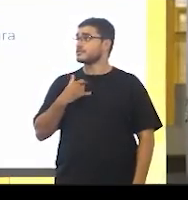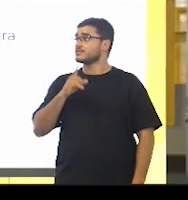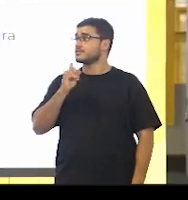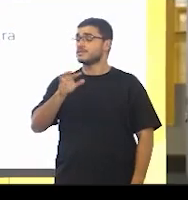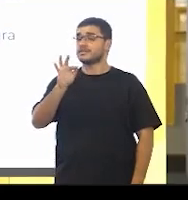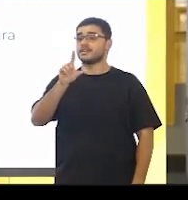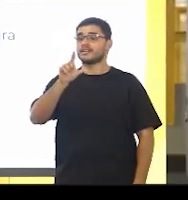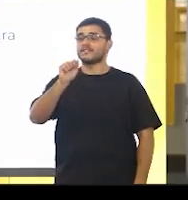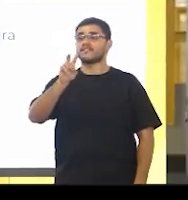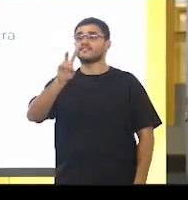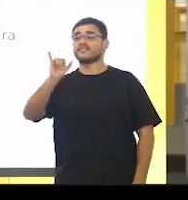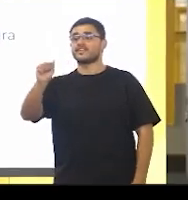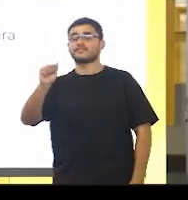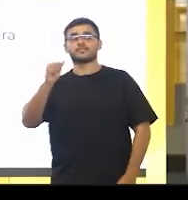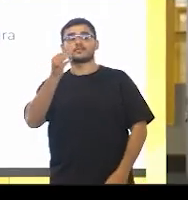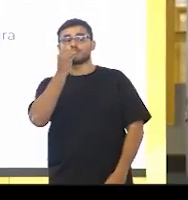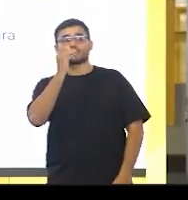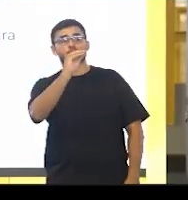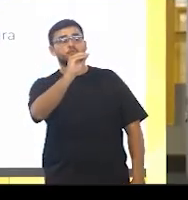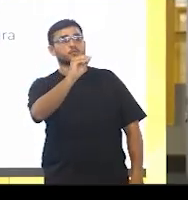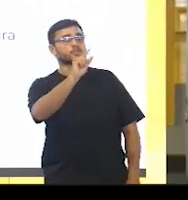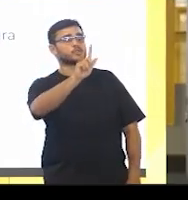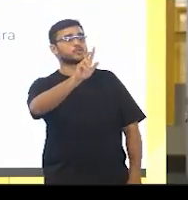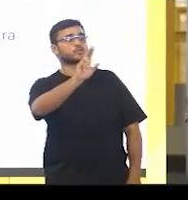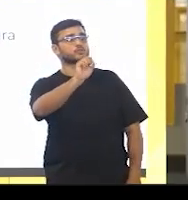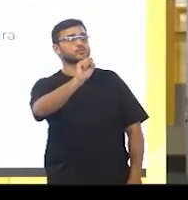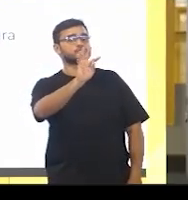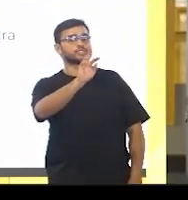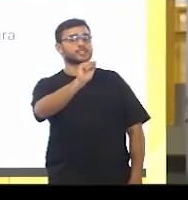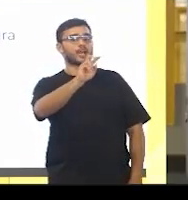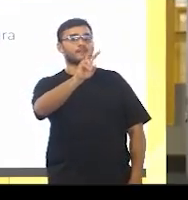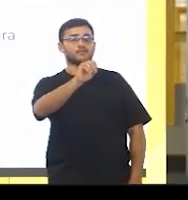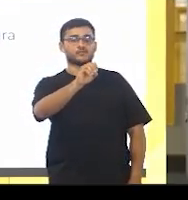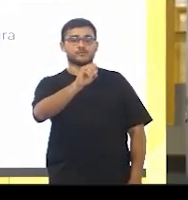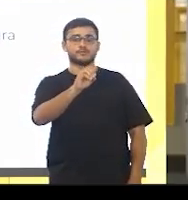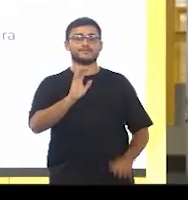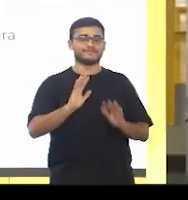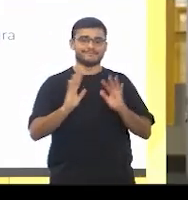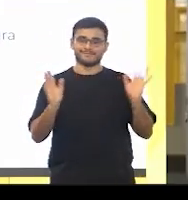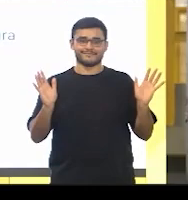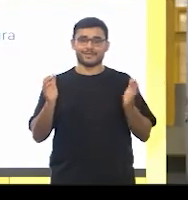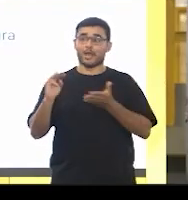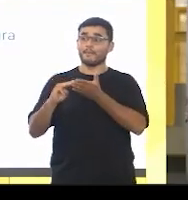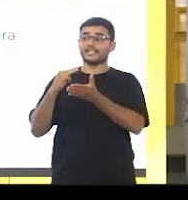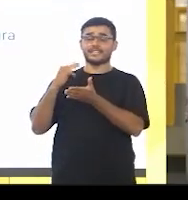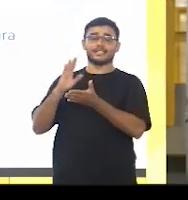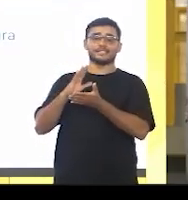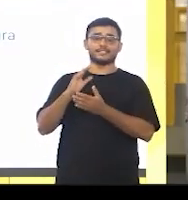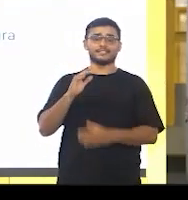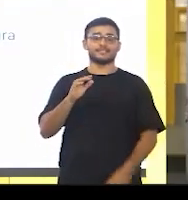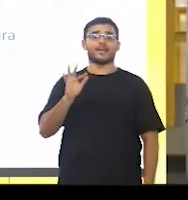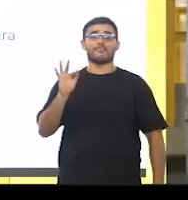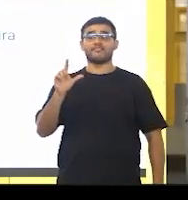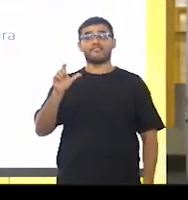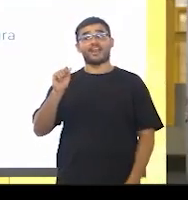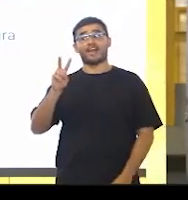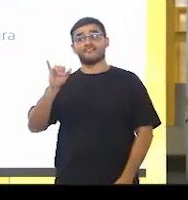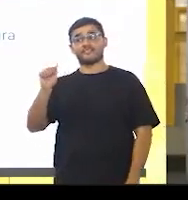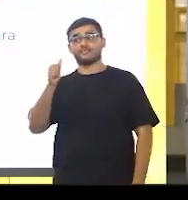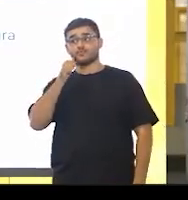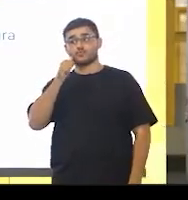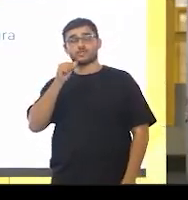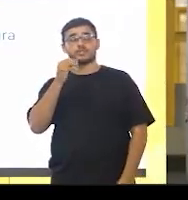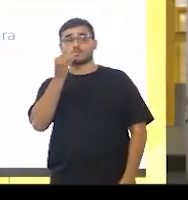a Flávia mandou um beijo pro Gustavo. Não sei o que é isso, tá? Mas foi mandado aí. Tô dando um recado, tá bom?